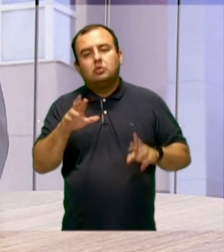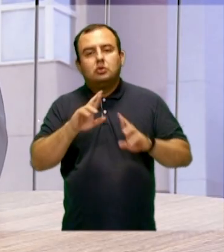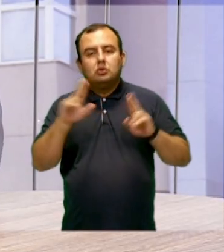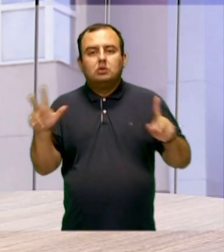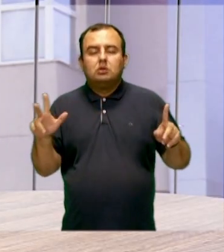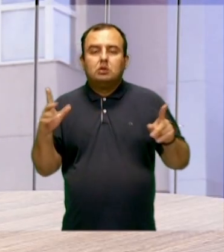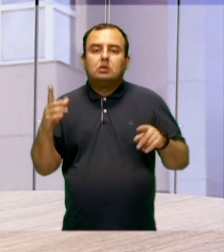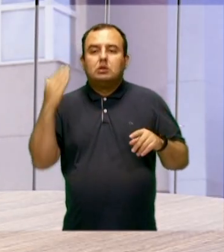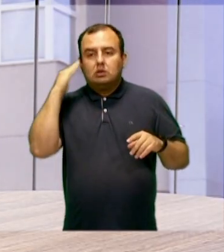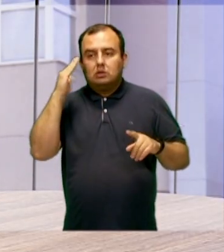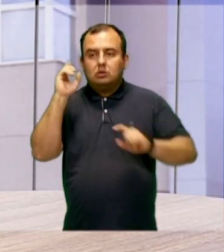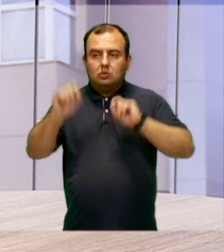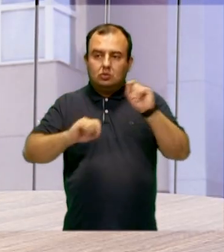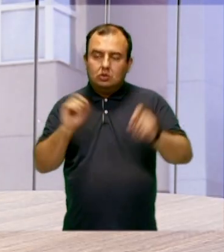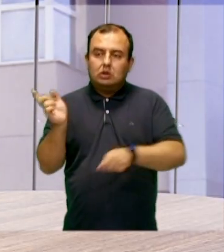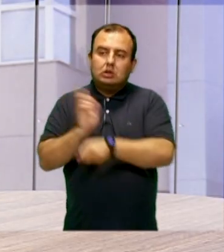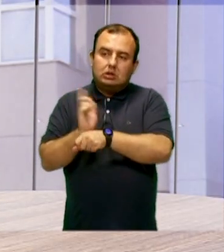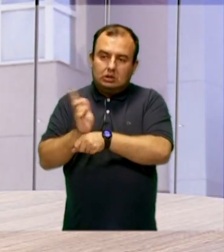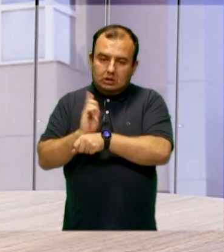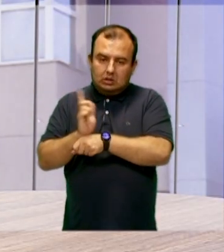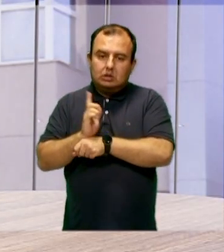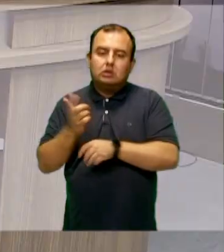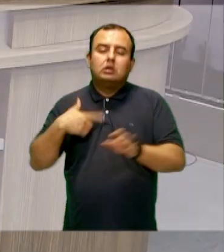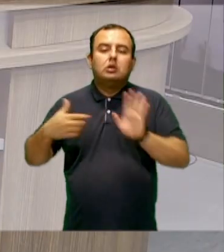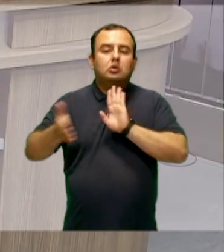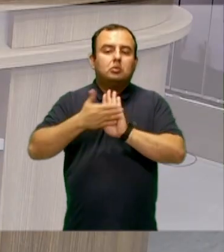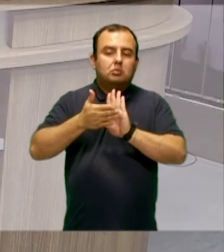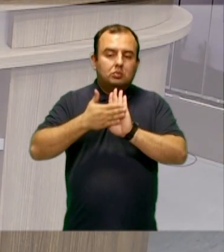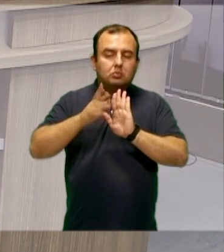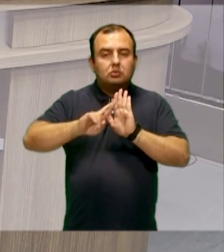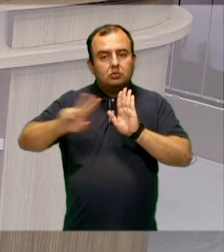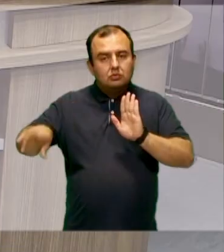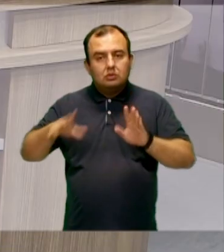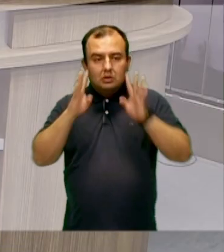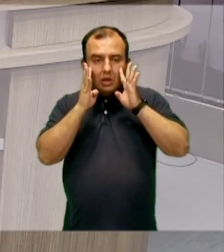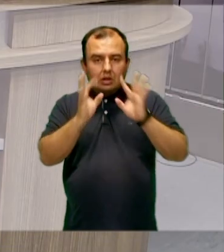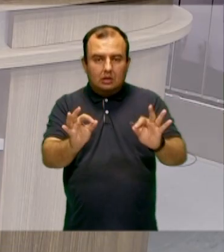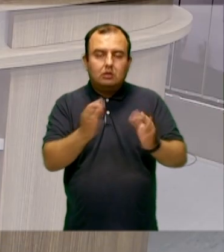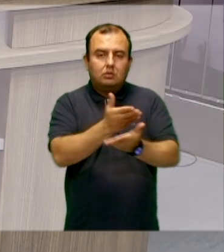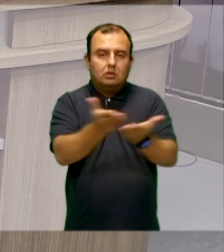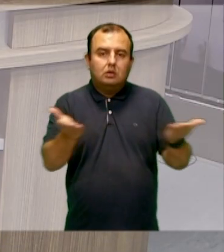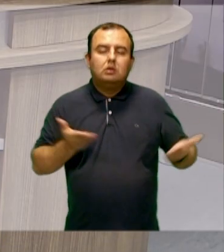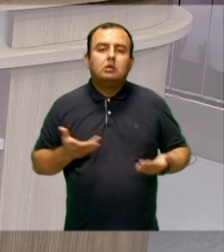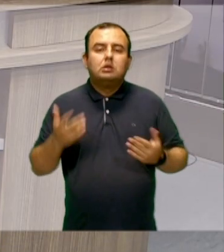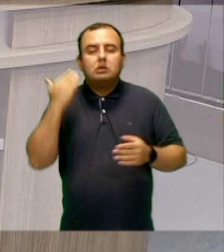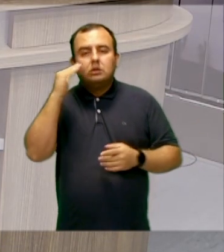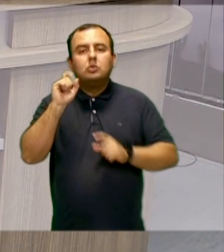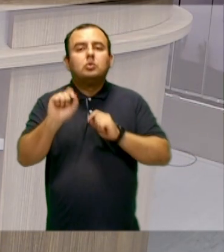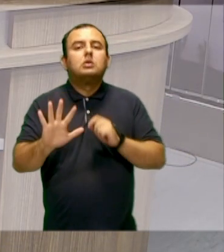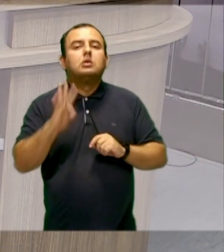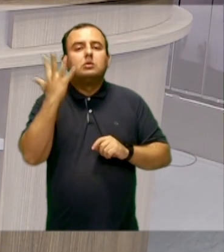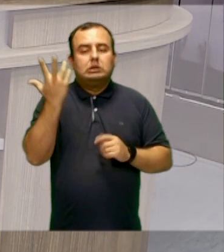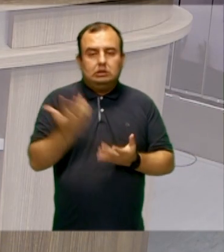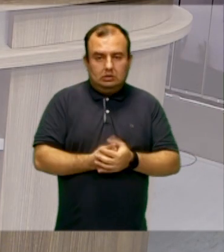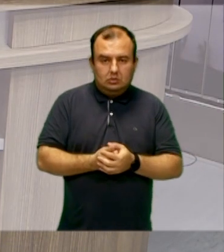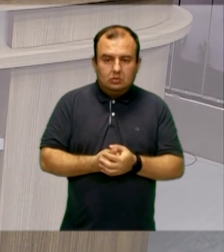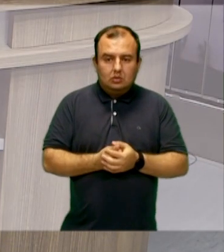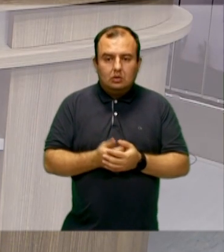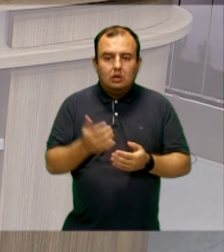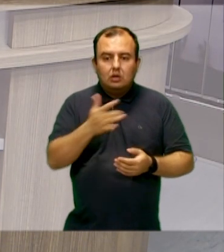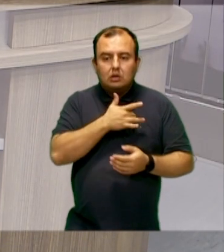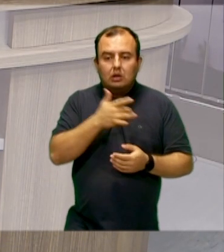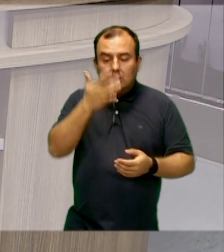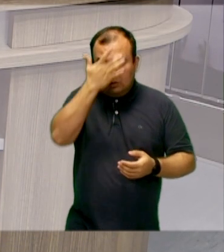eles também entendam que a gestão vem com uma proposta diferente de ouvir eles e de entender o que está acontecendo. Então, a